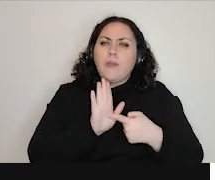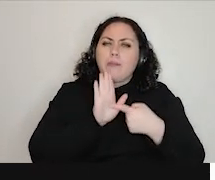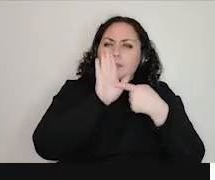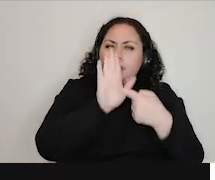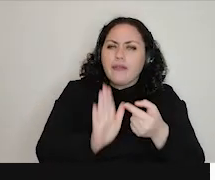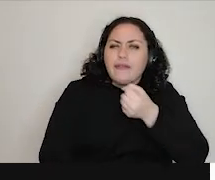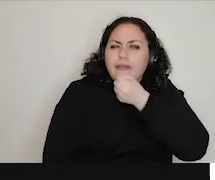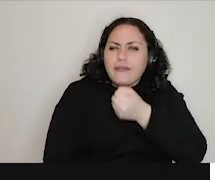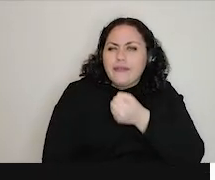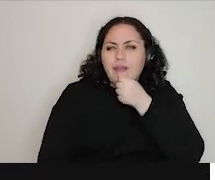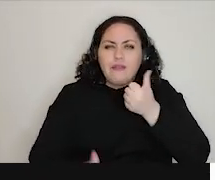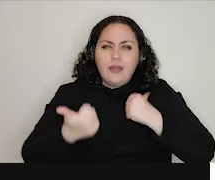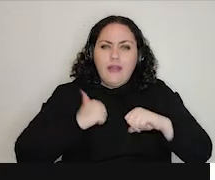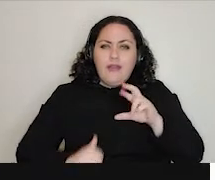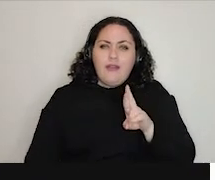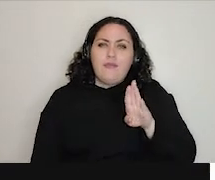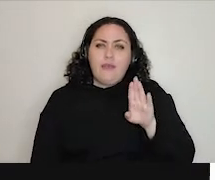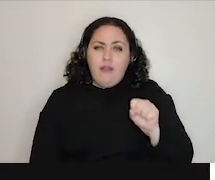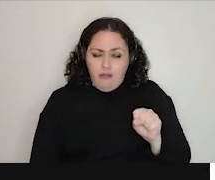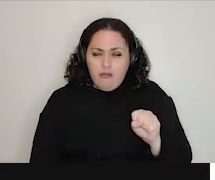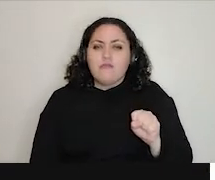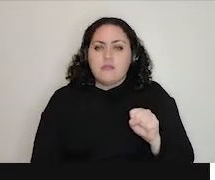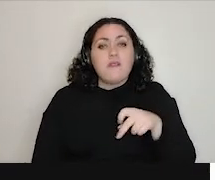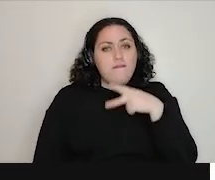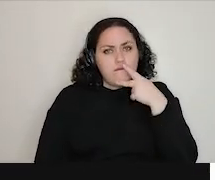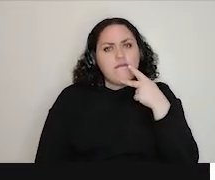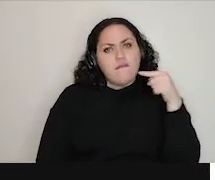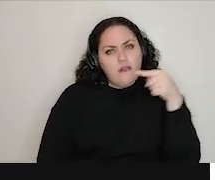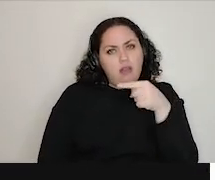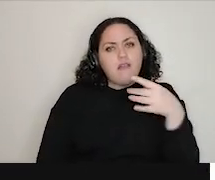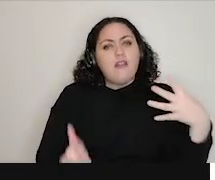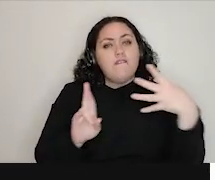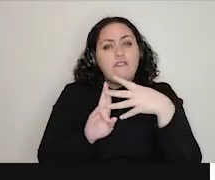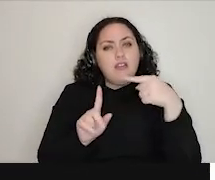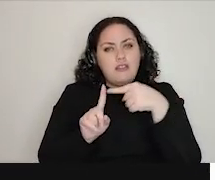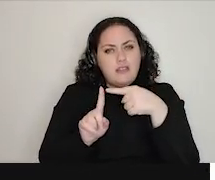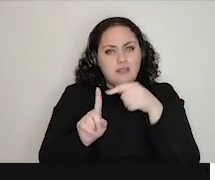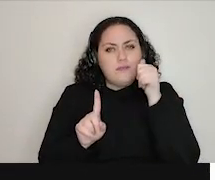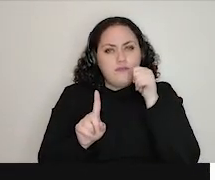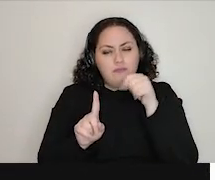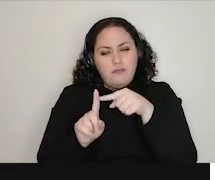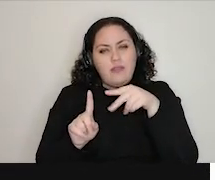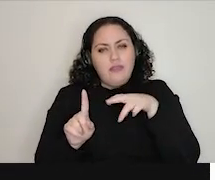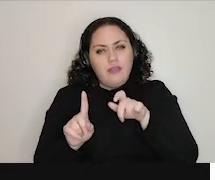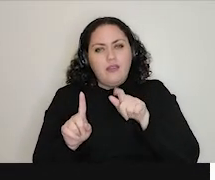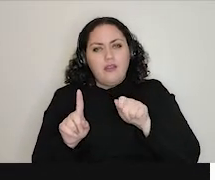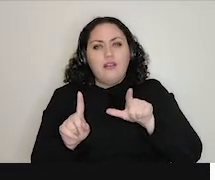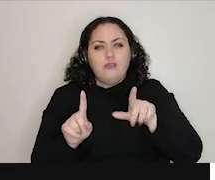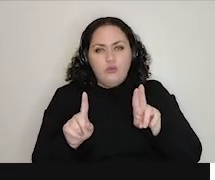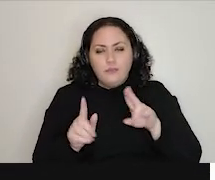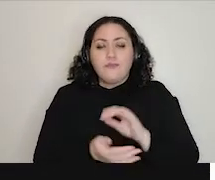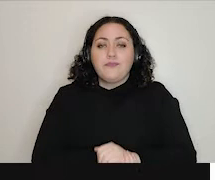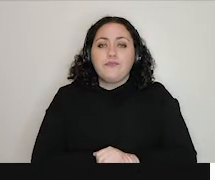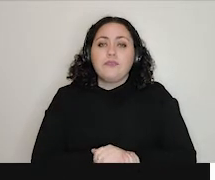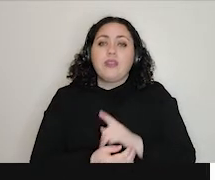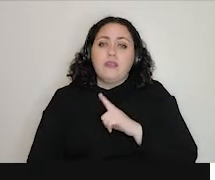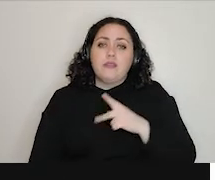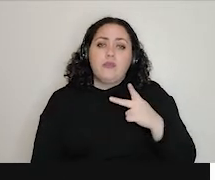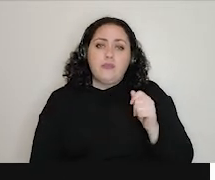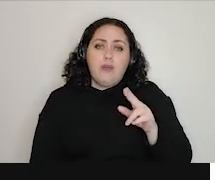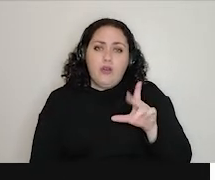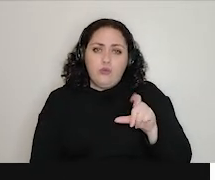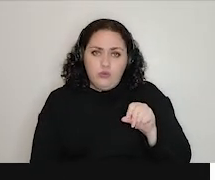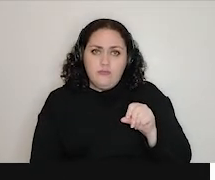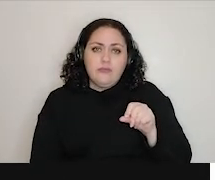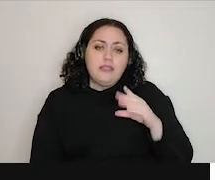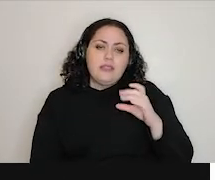vários apresentadores e artistas mais, né, antigos da RBS que citam, né, a Negalu. E o Paulo